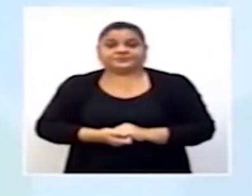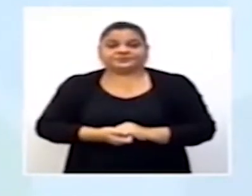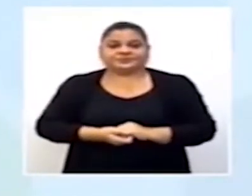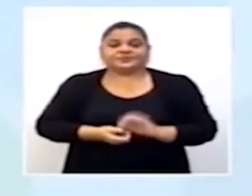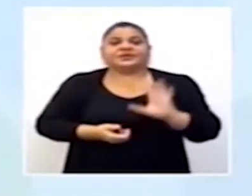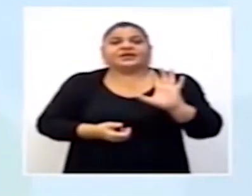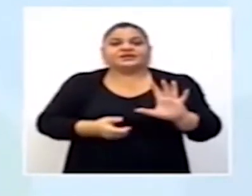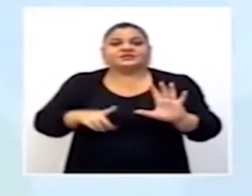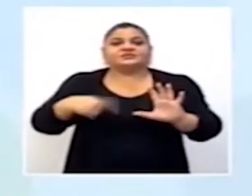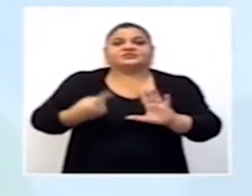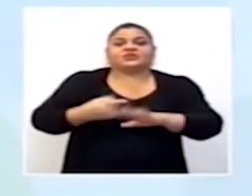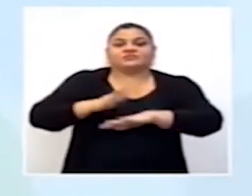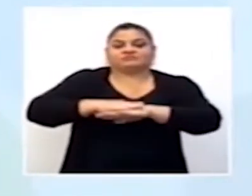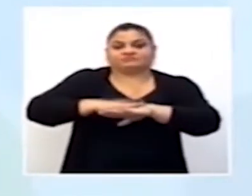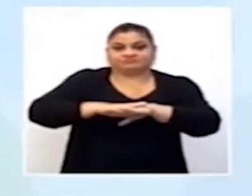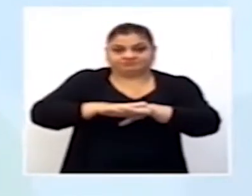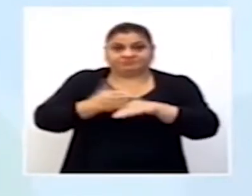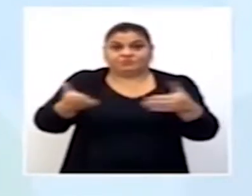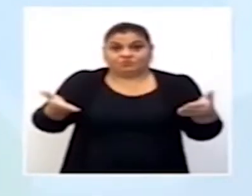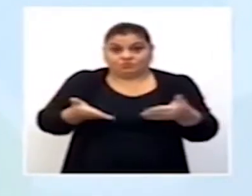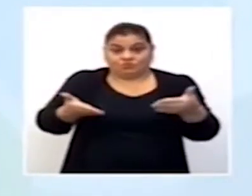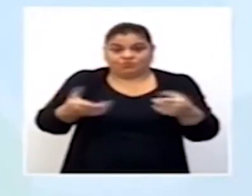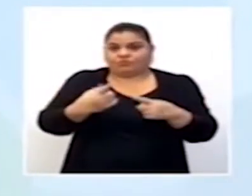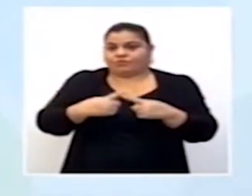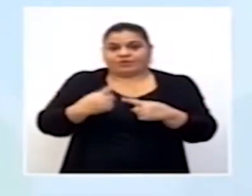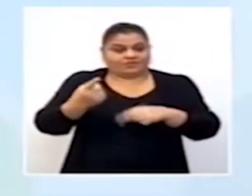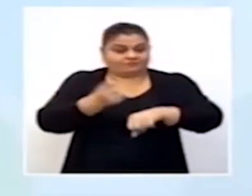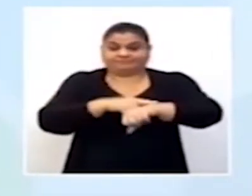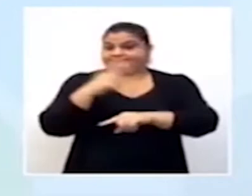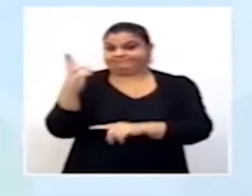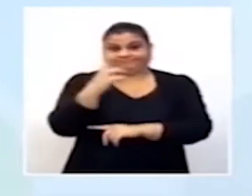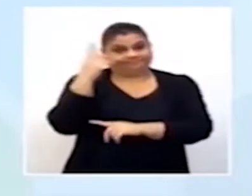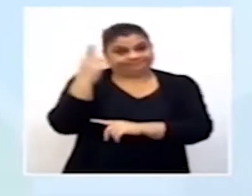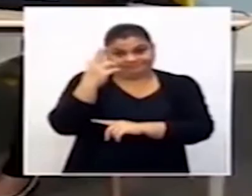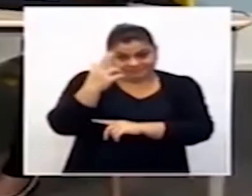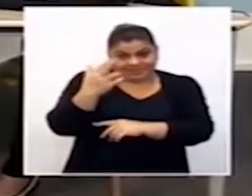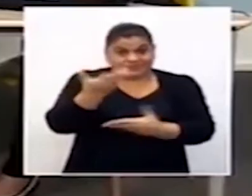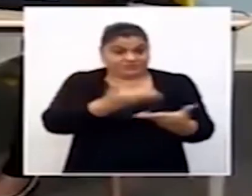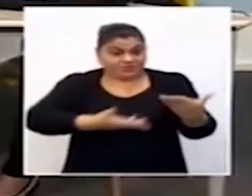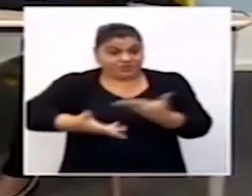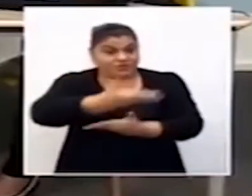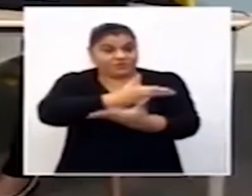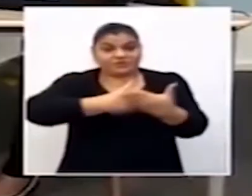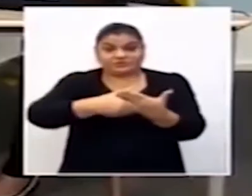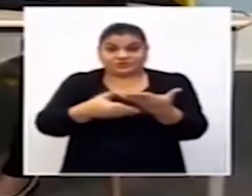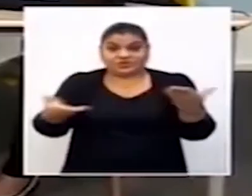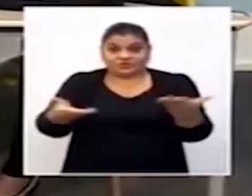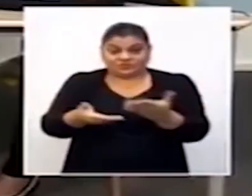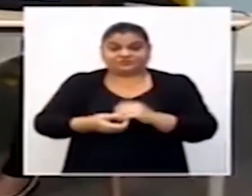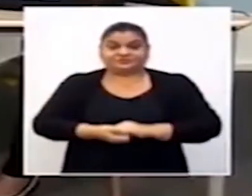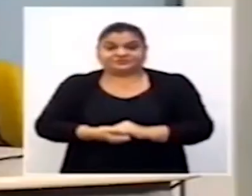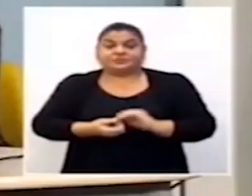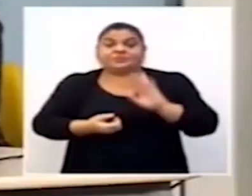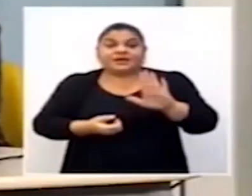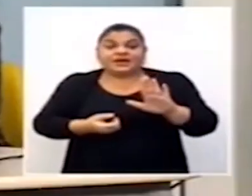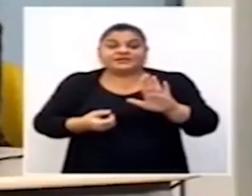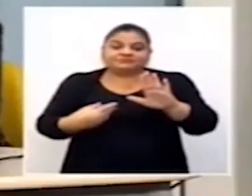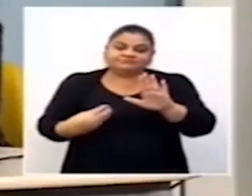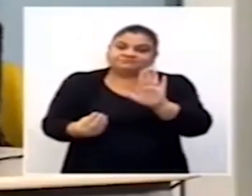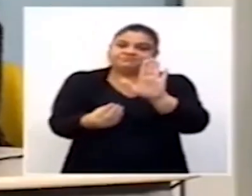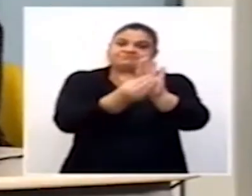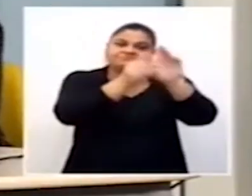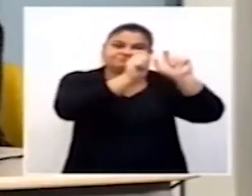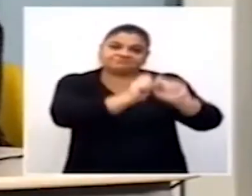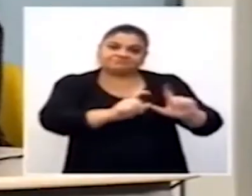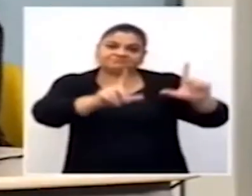é isso que nós vamos fazer hoje porque não vai dar tempo de vocês compartilharem no chat tá bom mas eu vou deixar